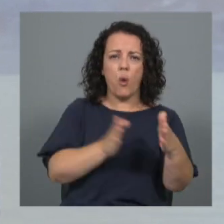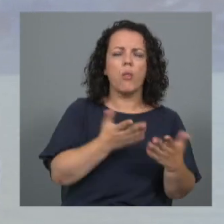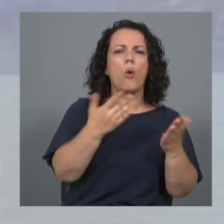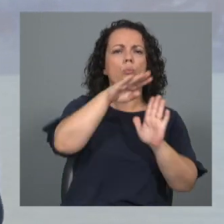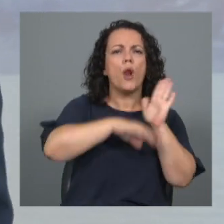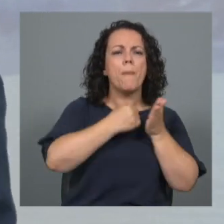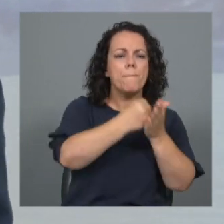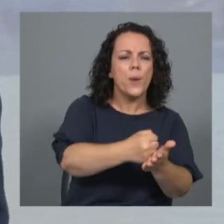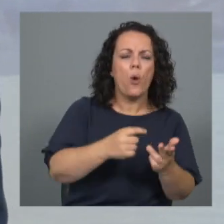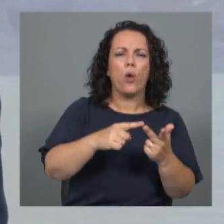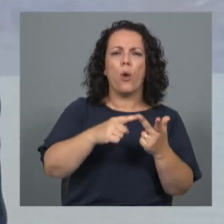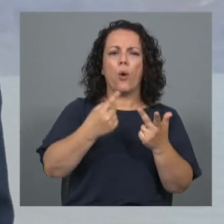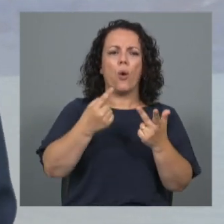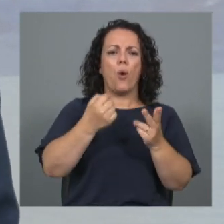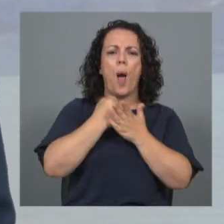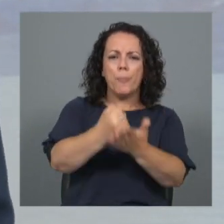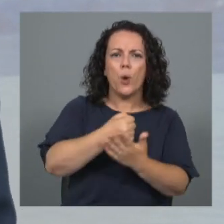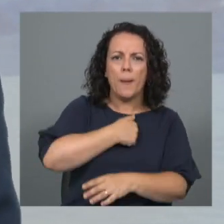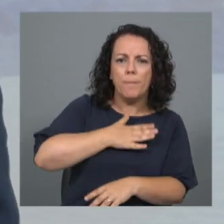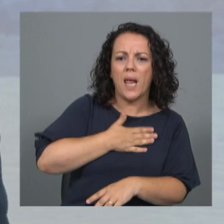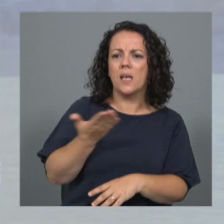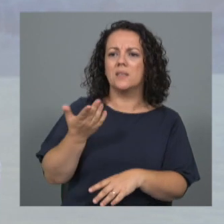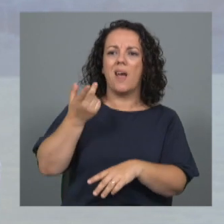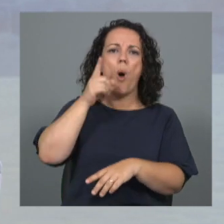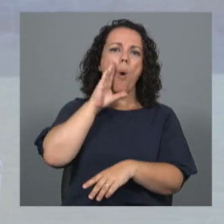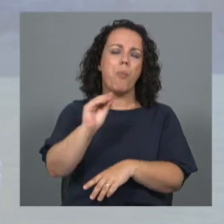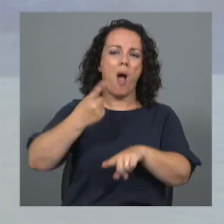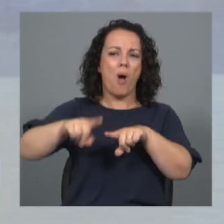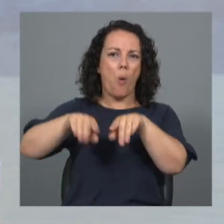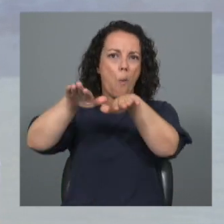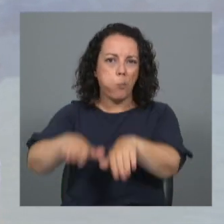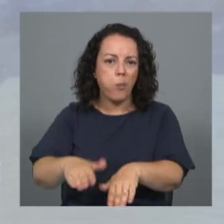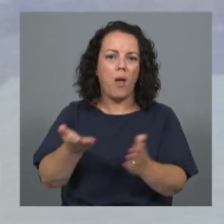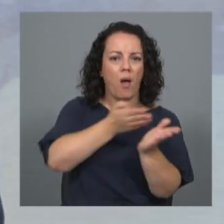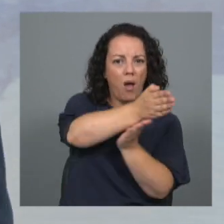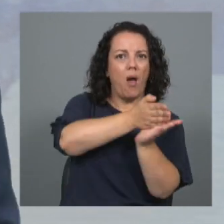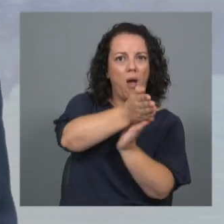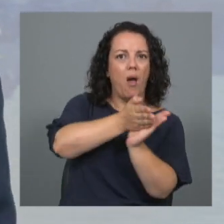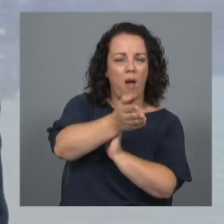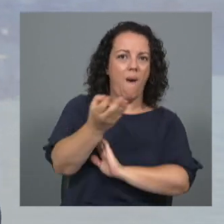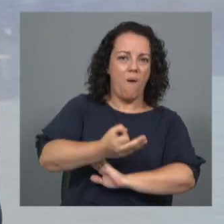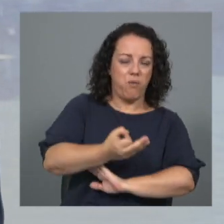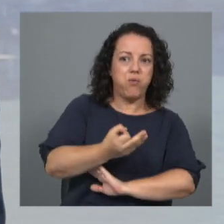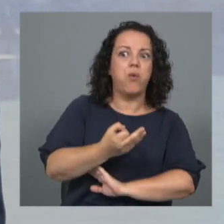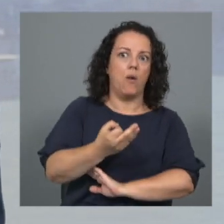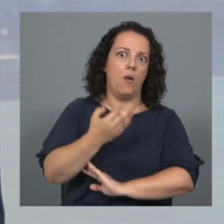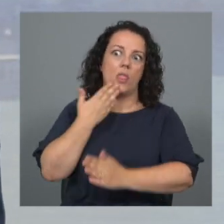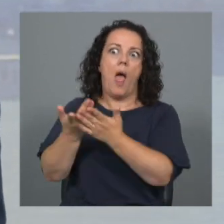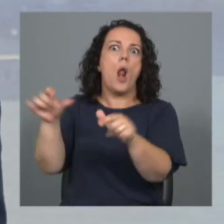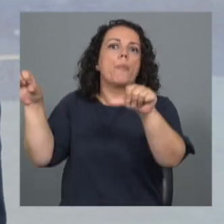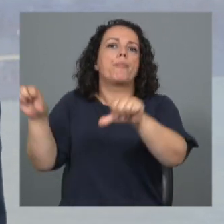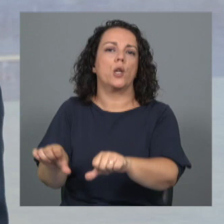empresas. A questão das moratórias é a mesma coisa, mas, portanto, o Governo tem tomado, e agora foi